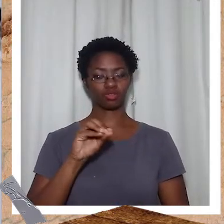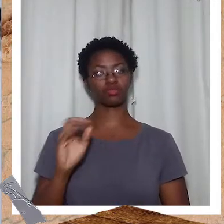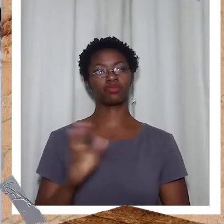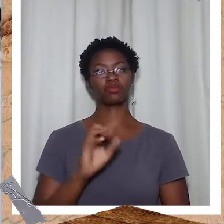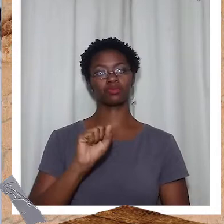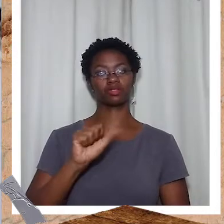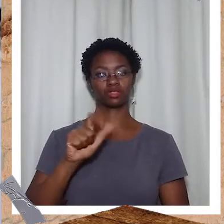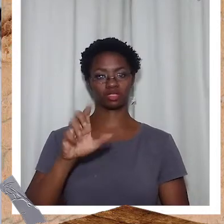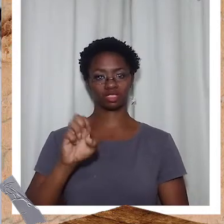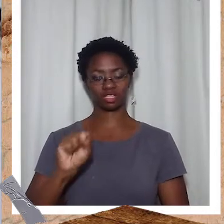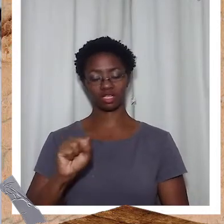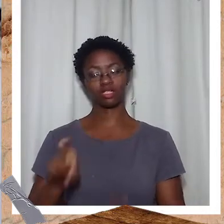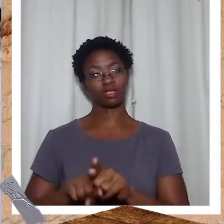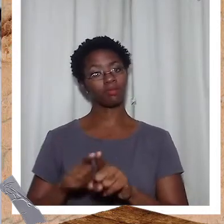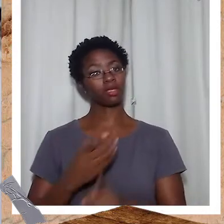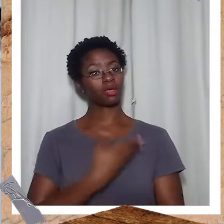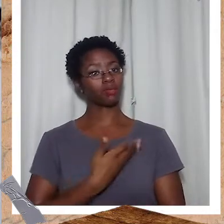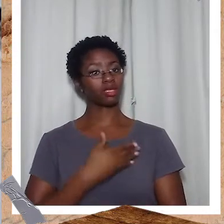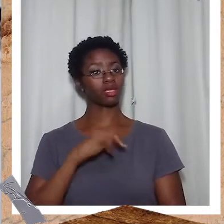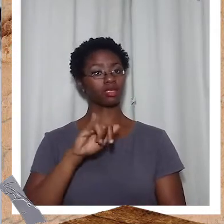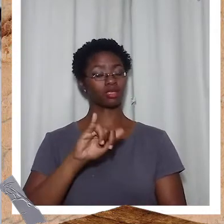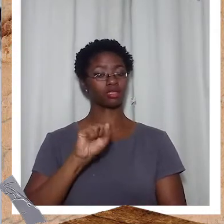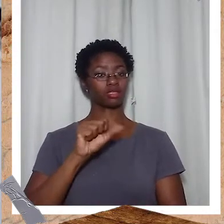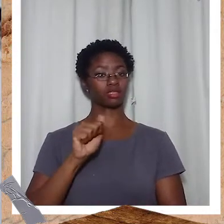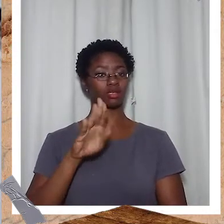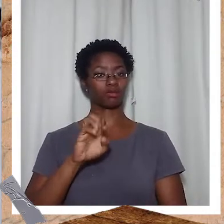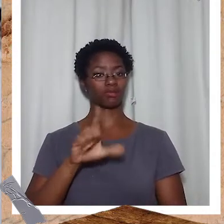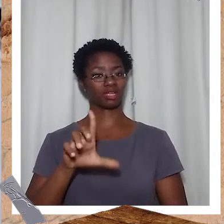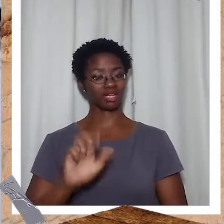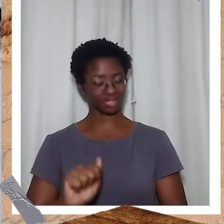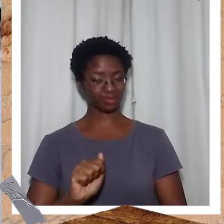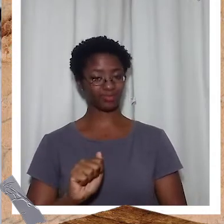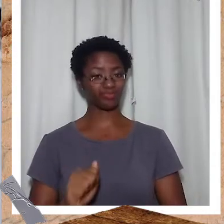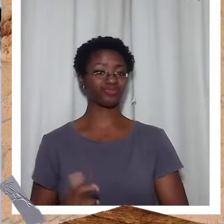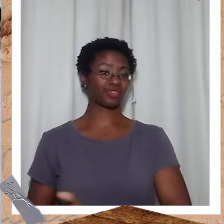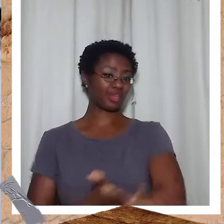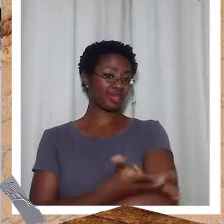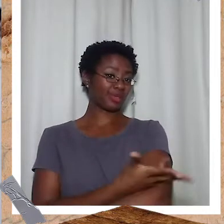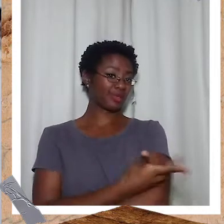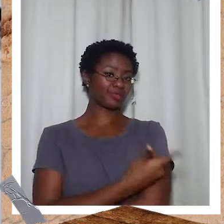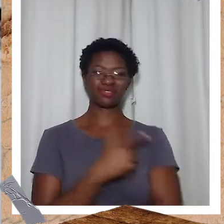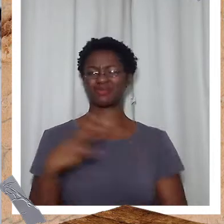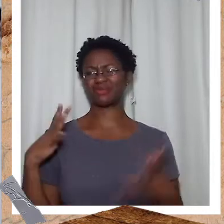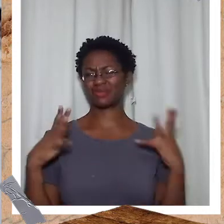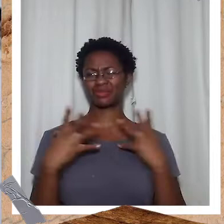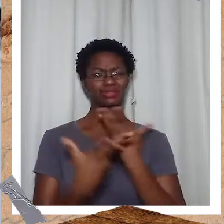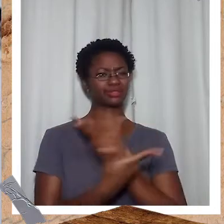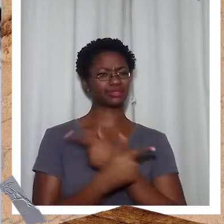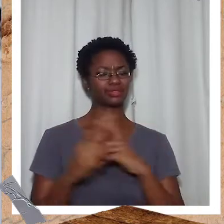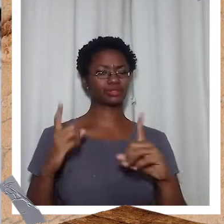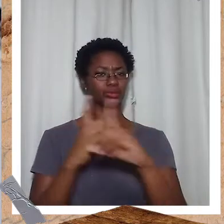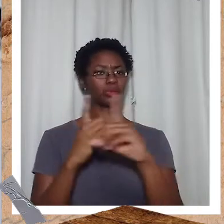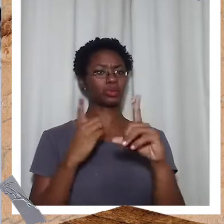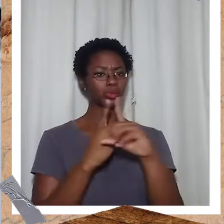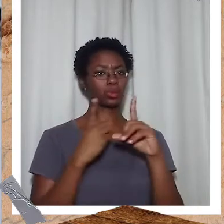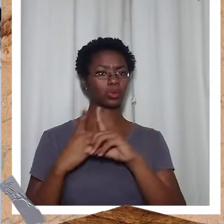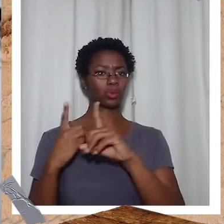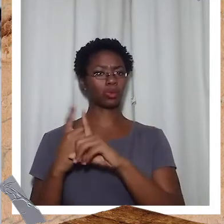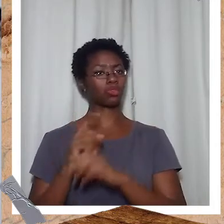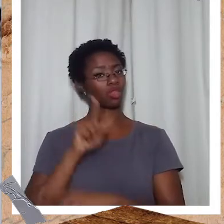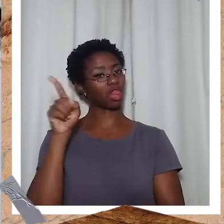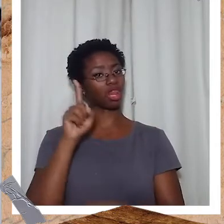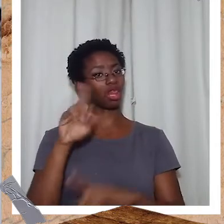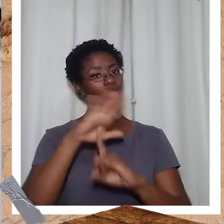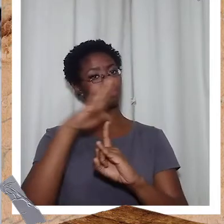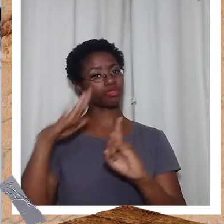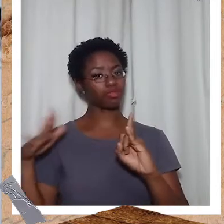amiga Isabela Pucu. Nós vivemos muitas emoções juntos aí nesses encontros, né, que aconteceram no mar,